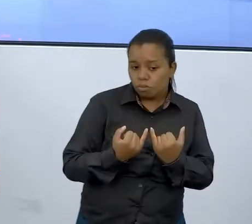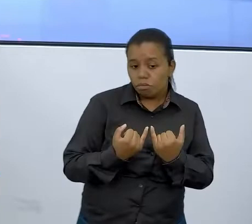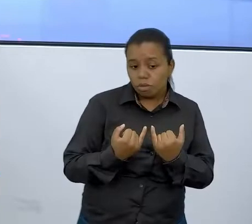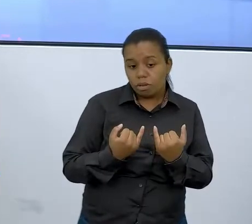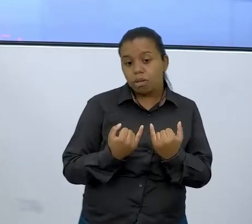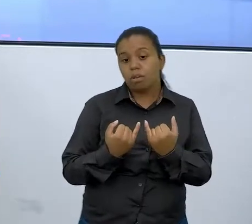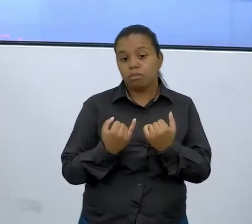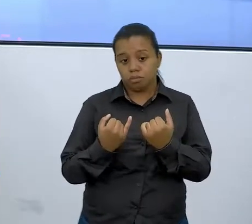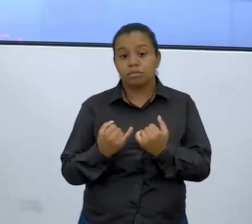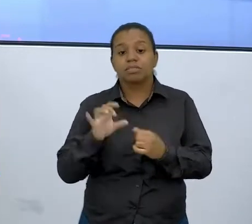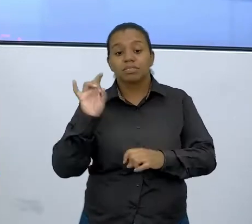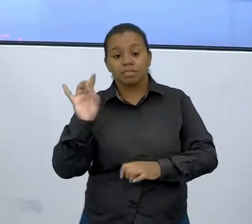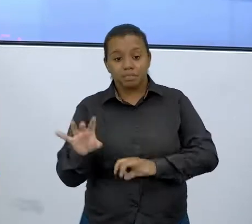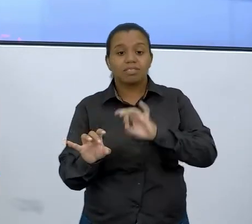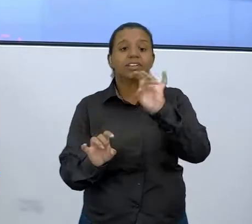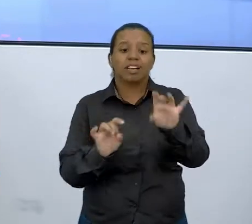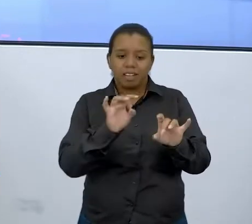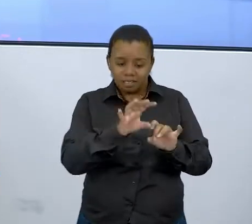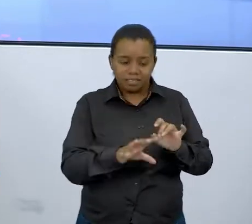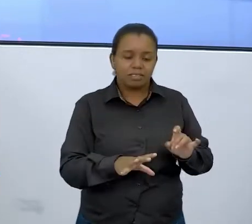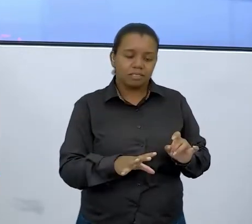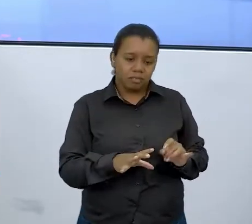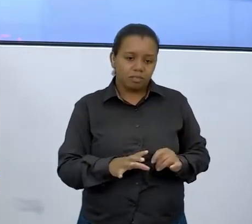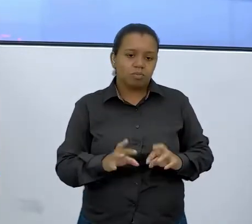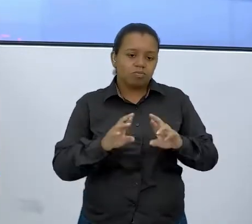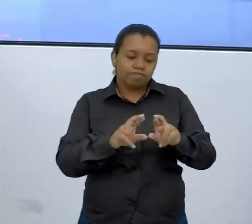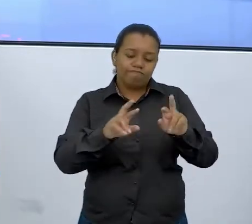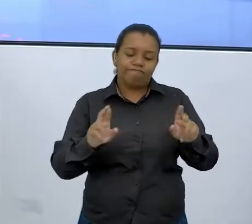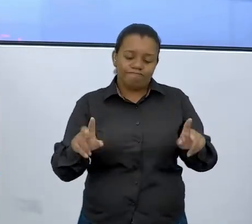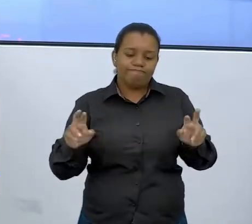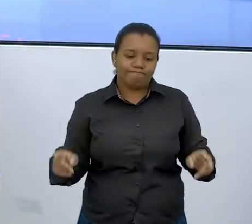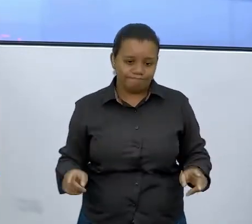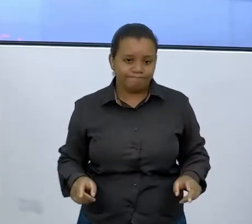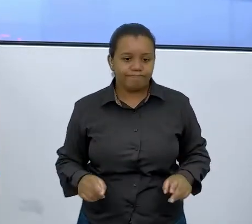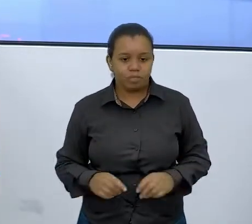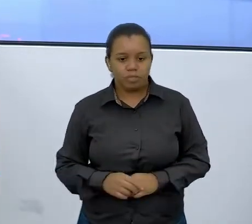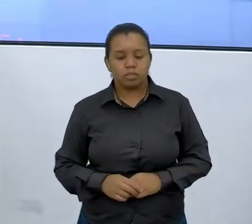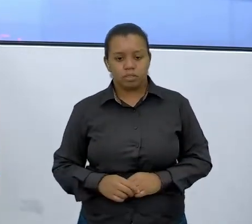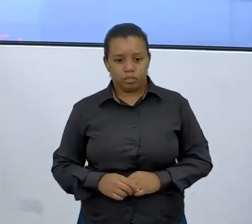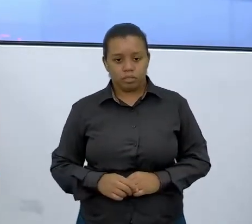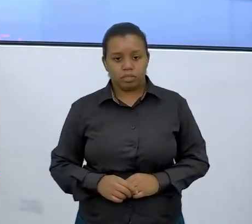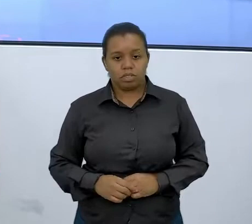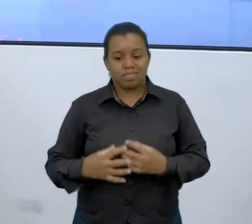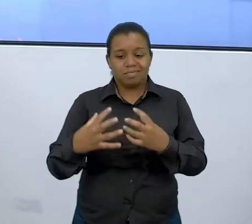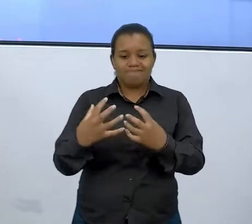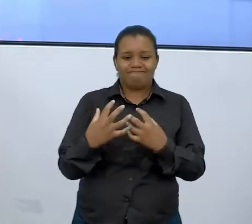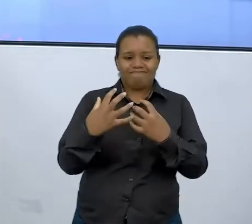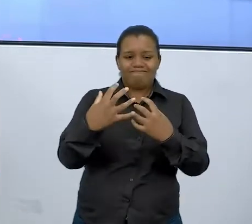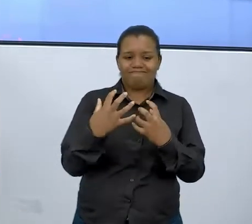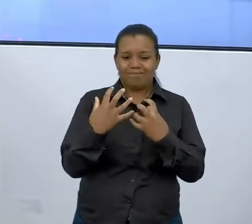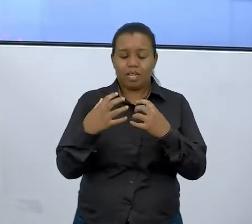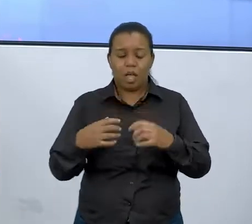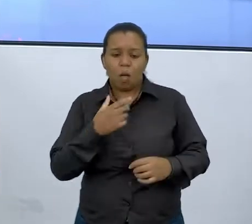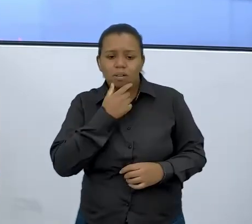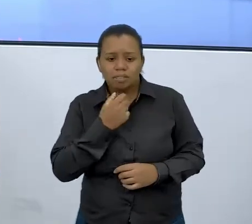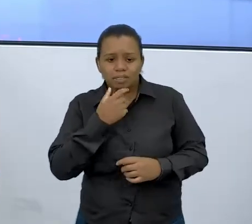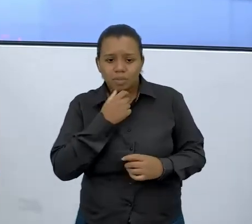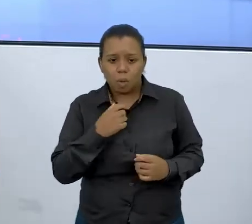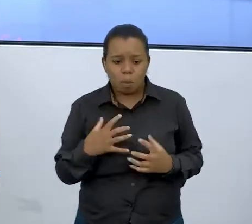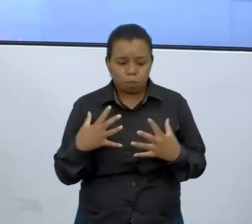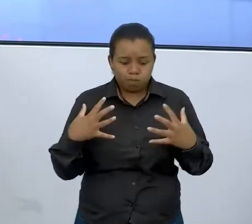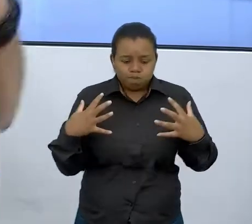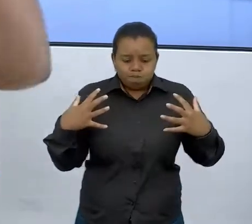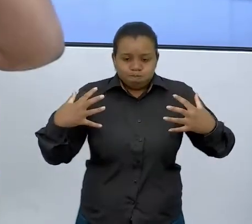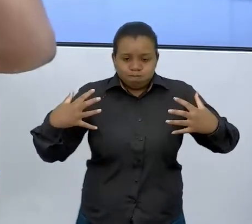consegue desenvolver os mesmos músculos da mesma maneira. E aí, quando você pega essa pressão que existe em relação ao homem, desse